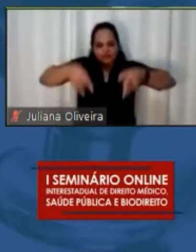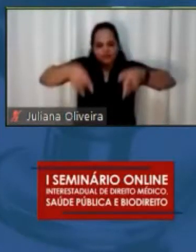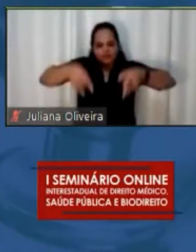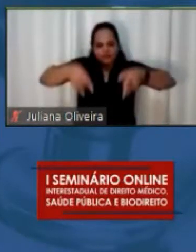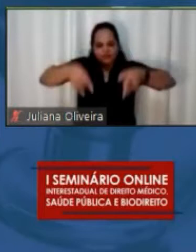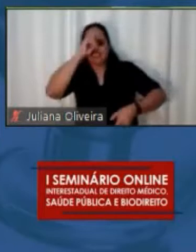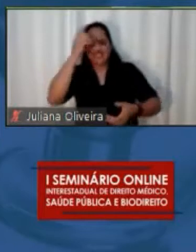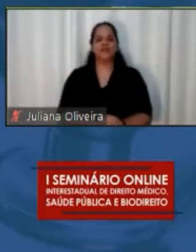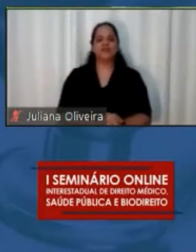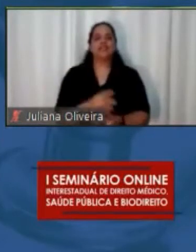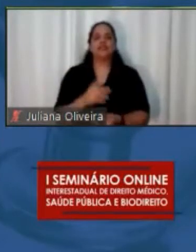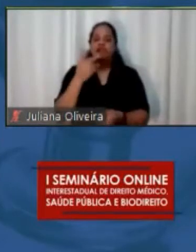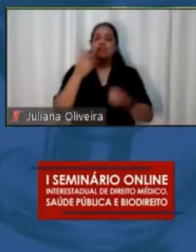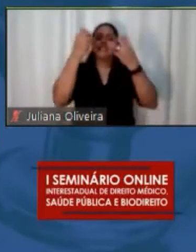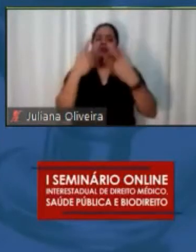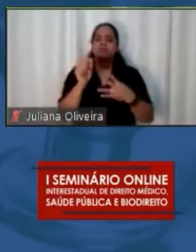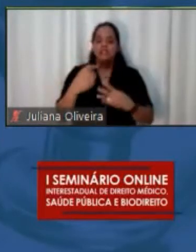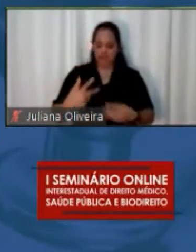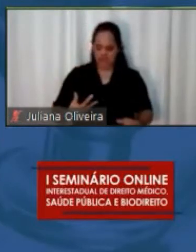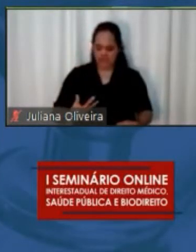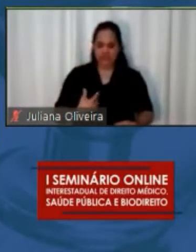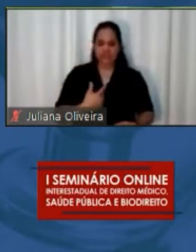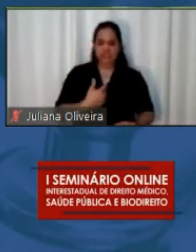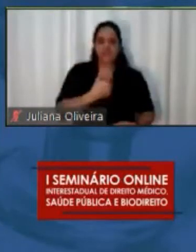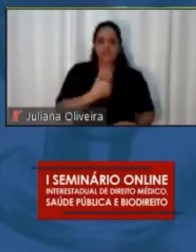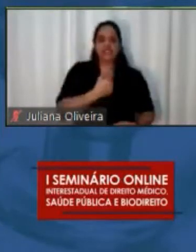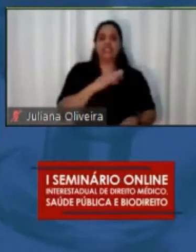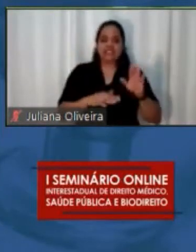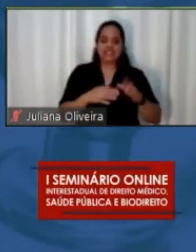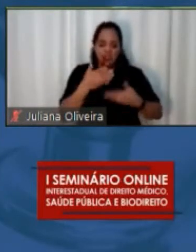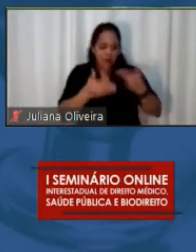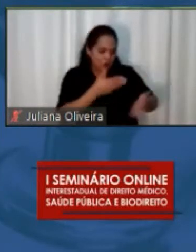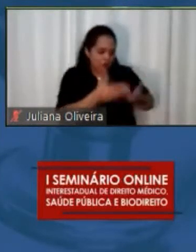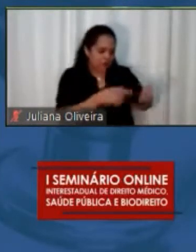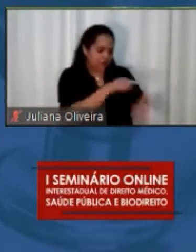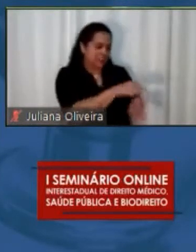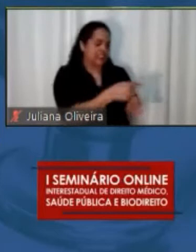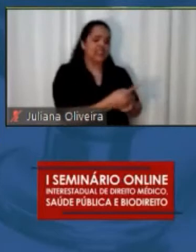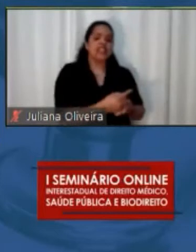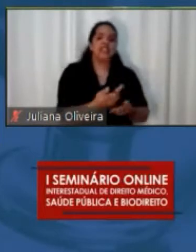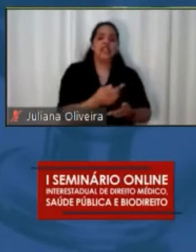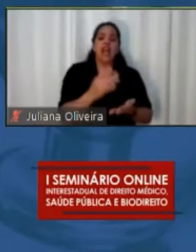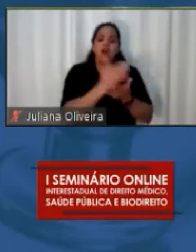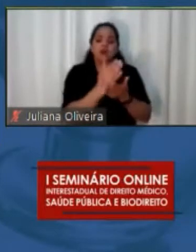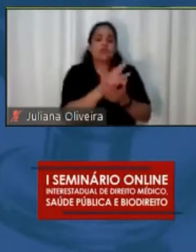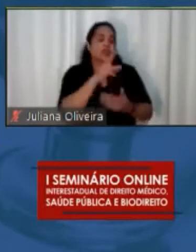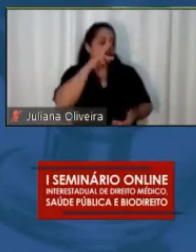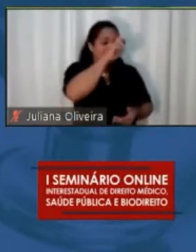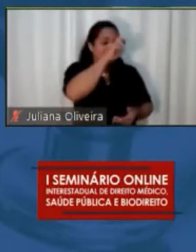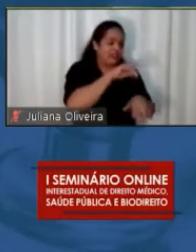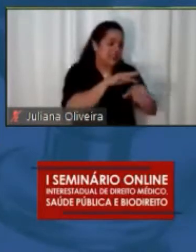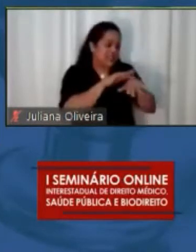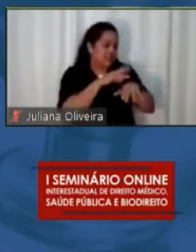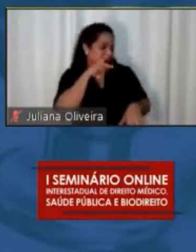da cirurgia de controle de danos, em que pacientes instáveis e graves podem ser utilizados